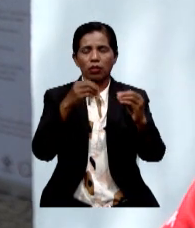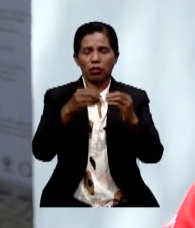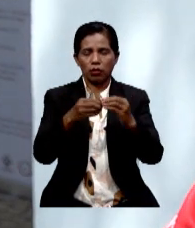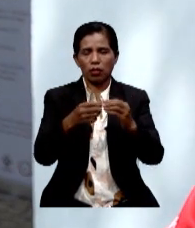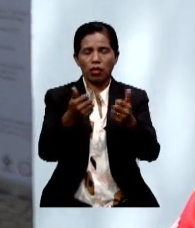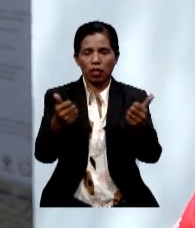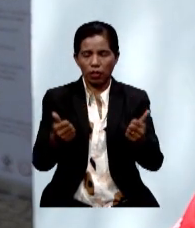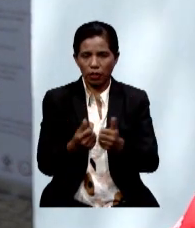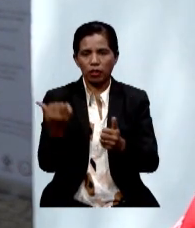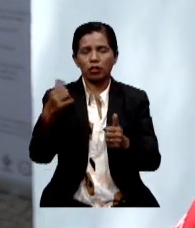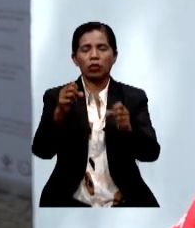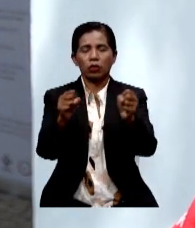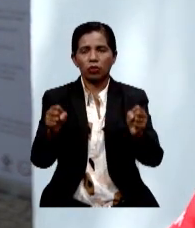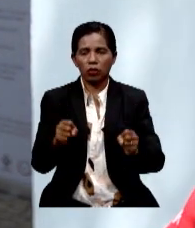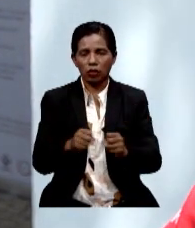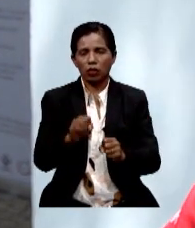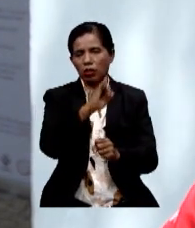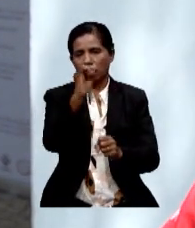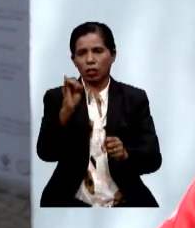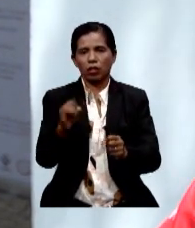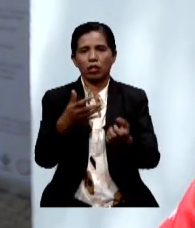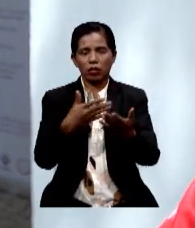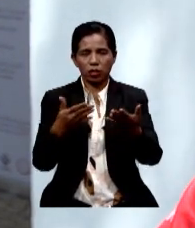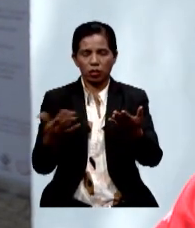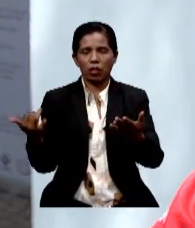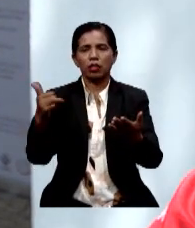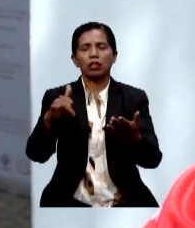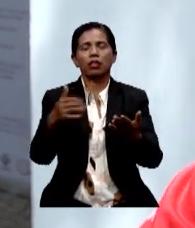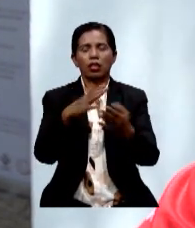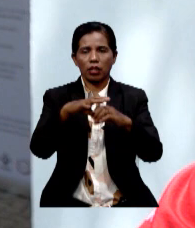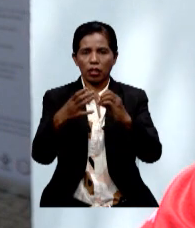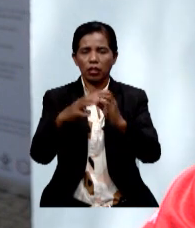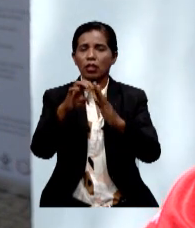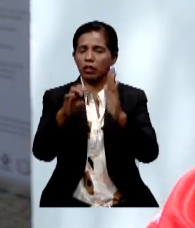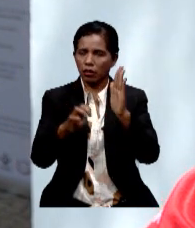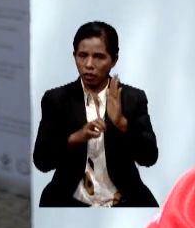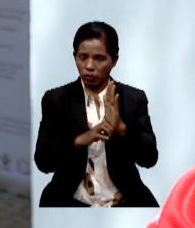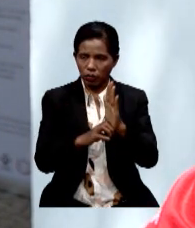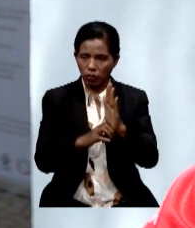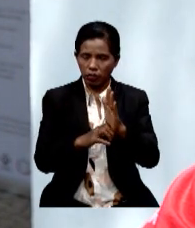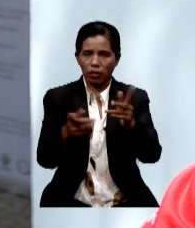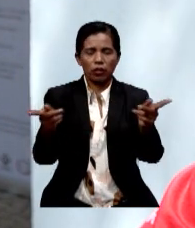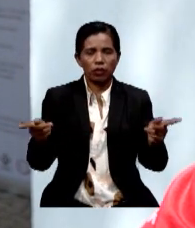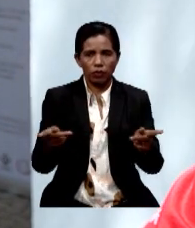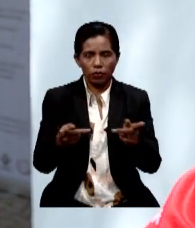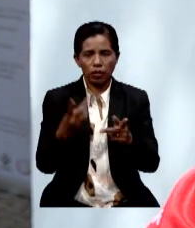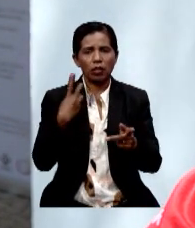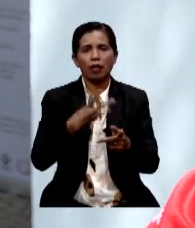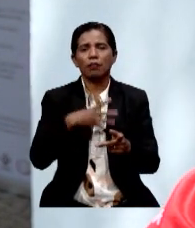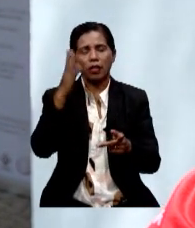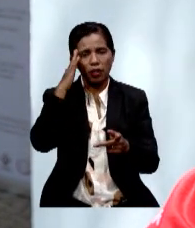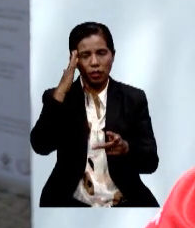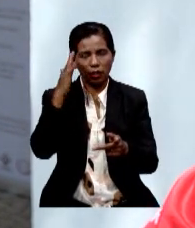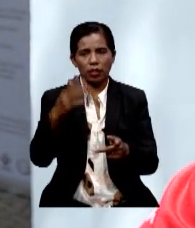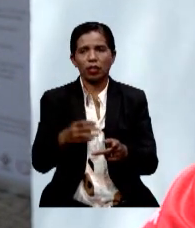sira osuku atu identifica na facilidades na beke estado ninia e ia fatin na beme ama tene katak